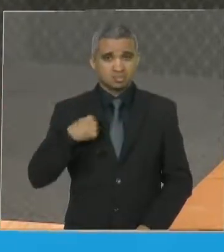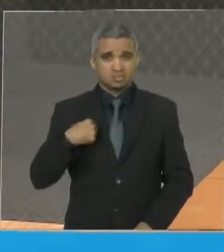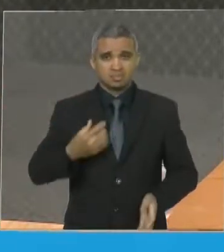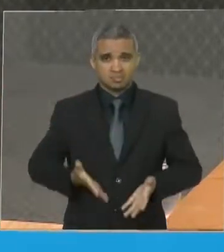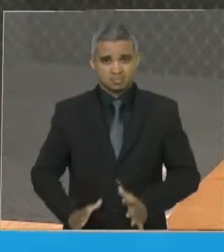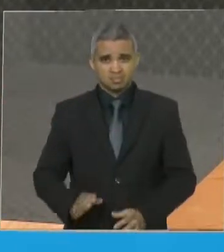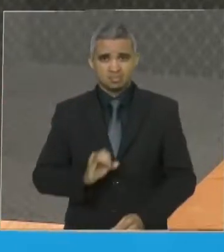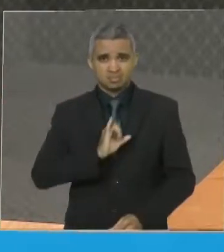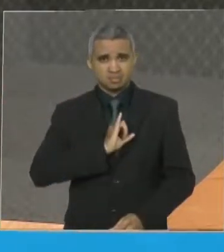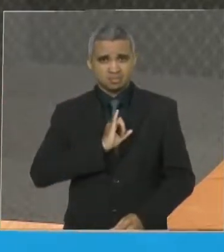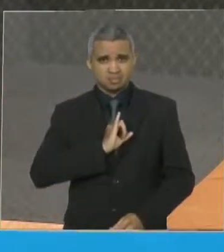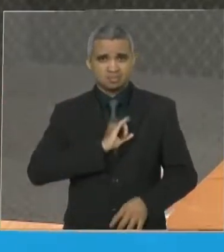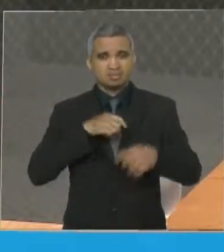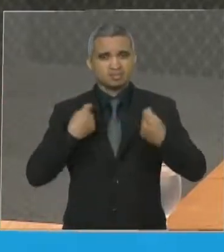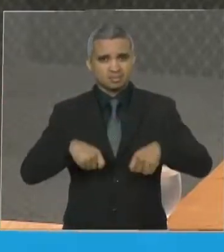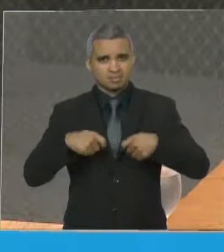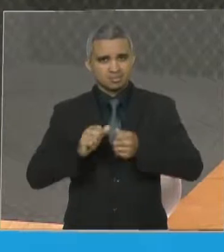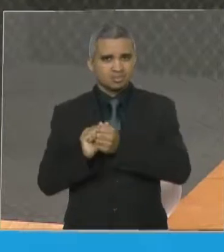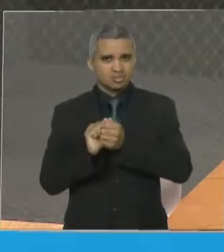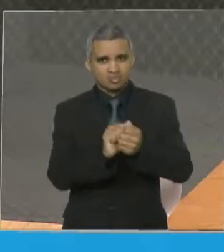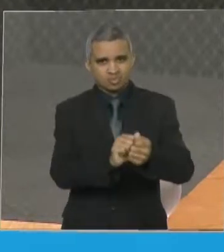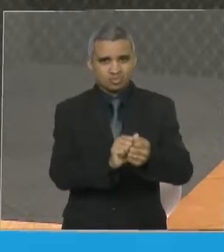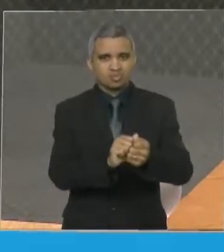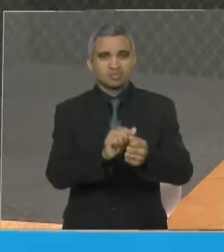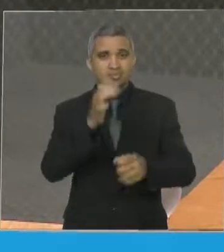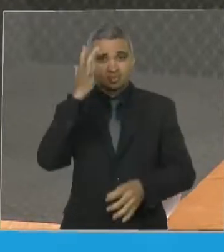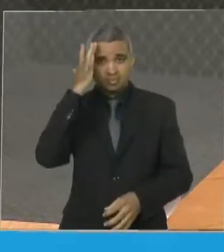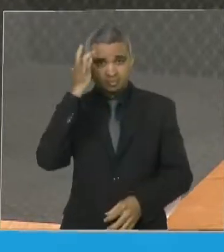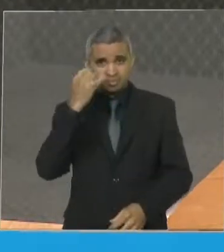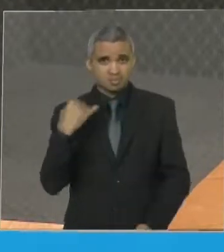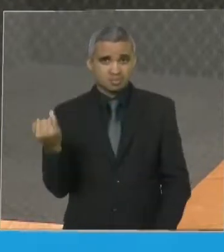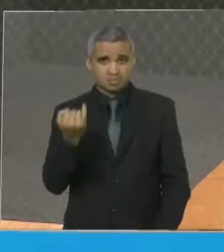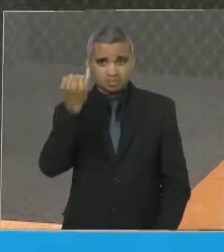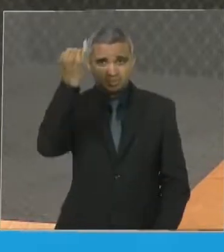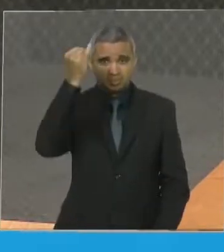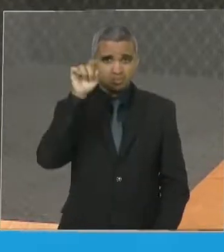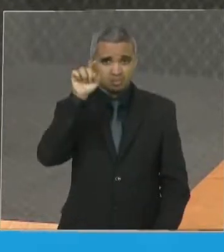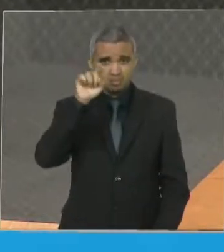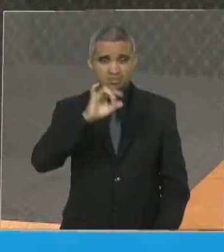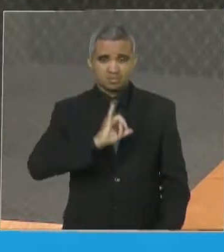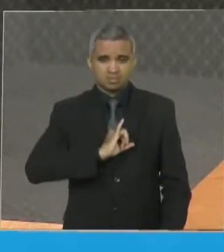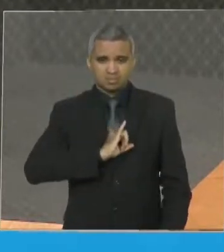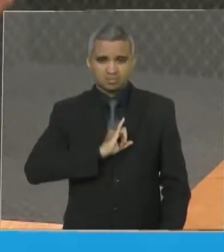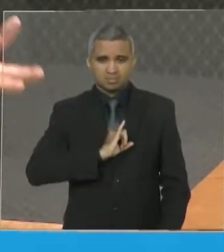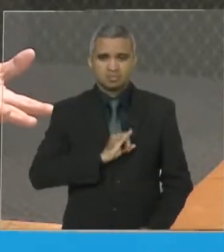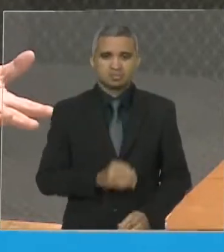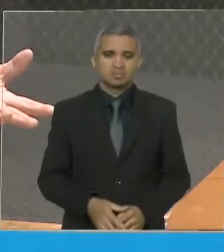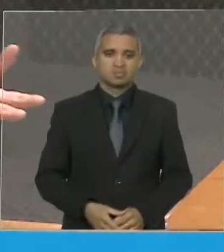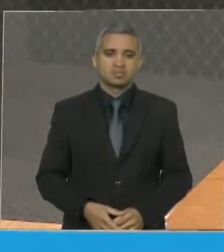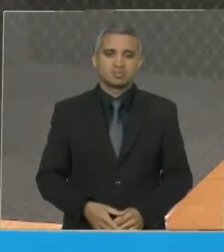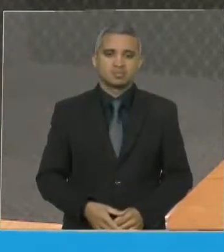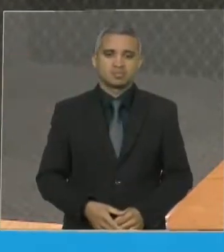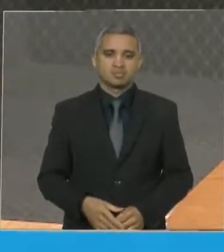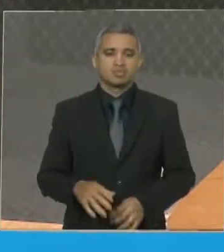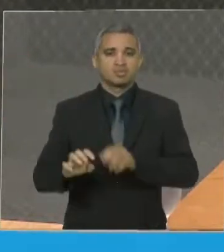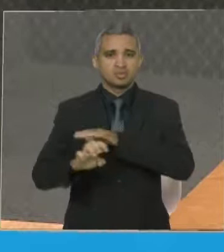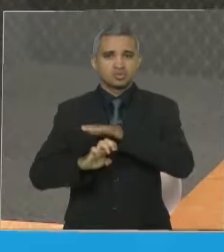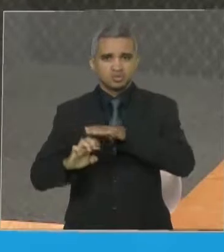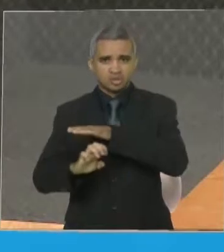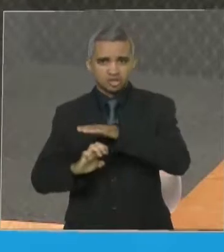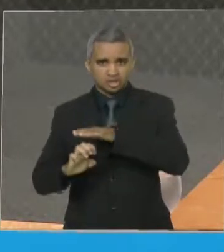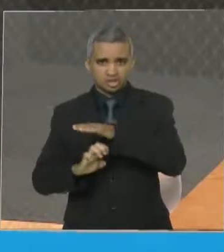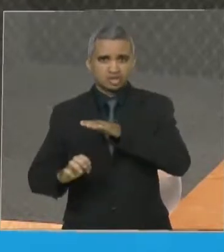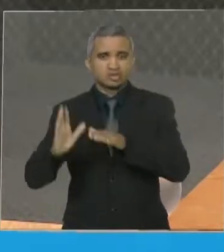não é? Então, vai ser muito importante o dia de amanhã também lá, imperatriz. Já os empresários mobilizados,